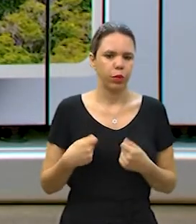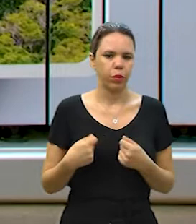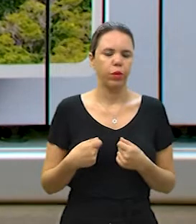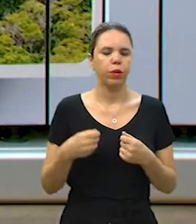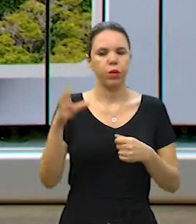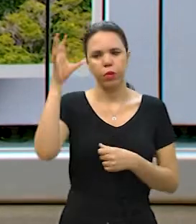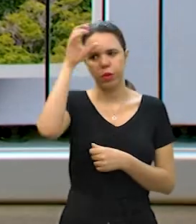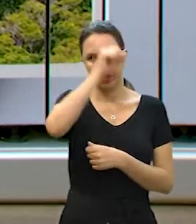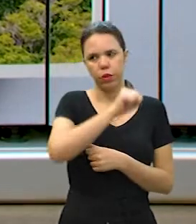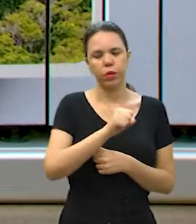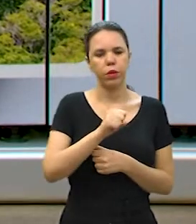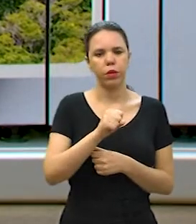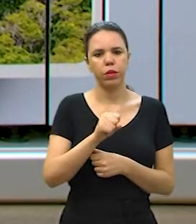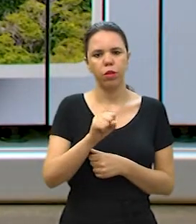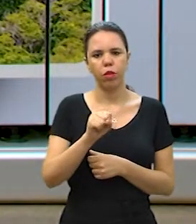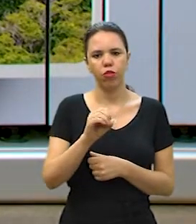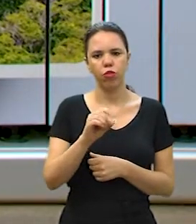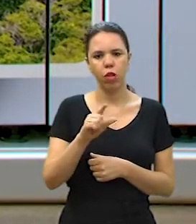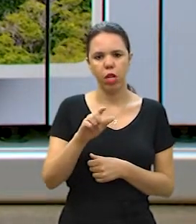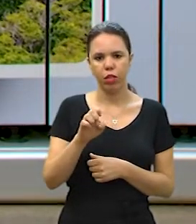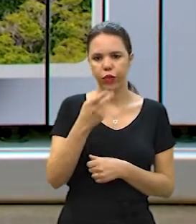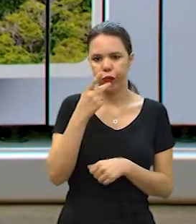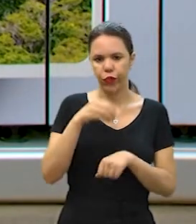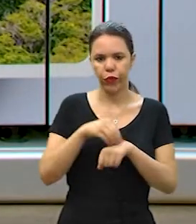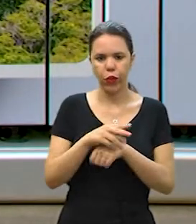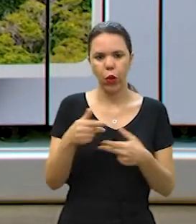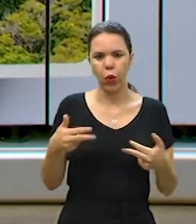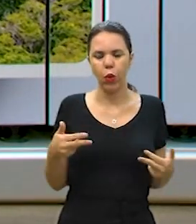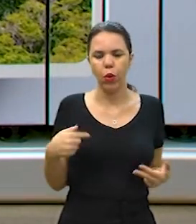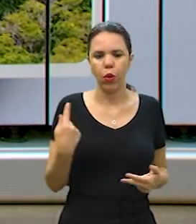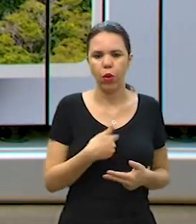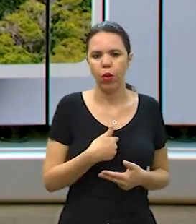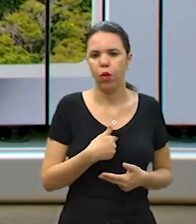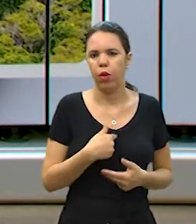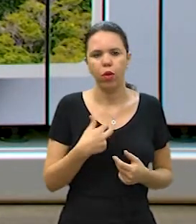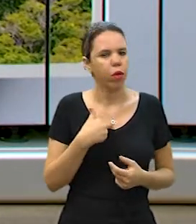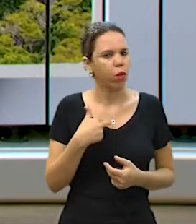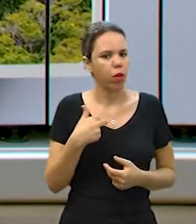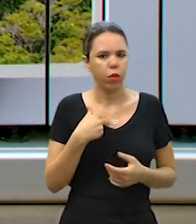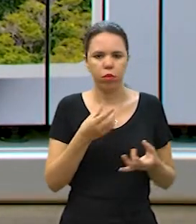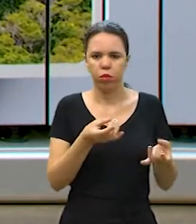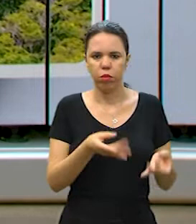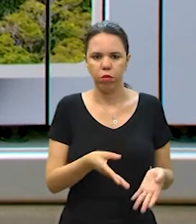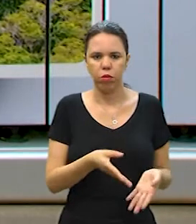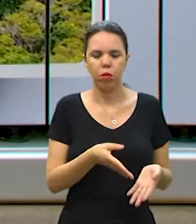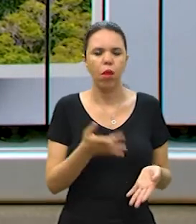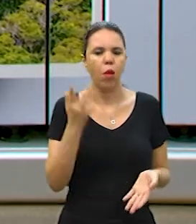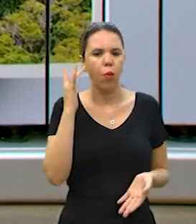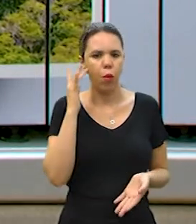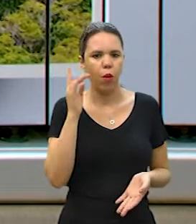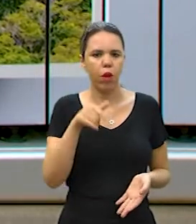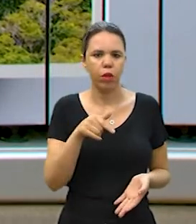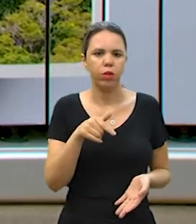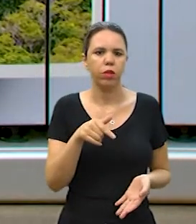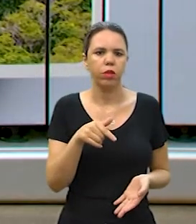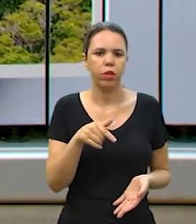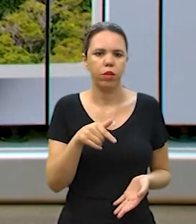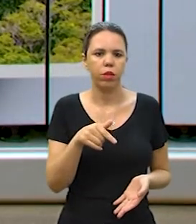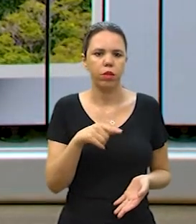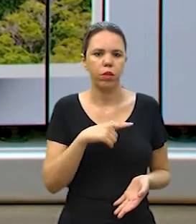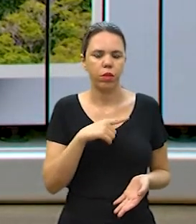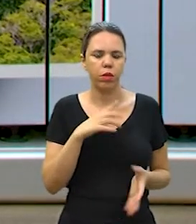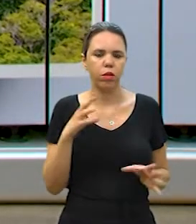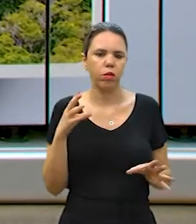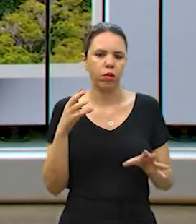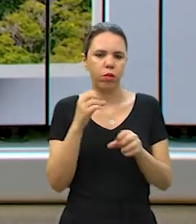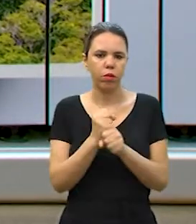esse aprendizado que a Solange trouxe, de coisas que nós não vamos poder abandonar. Eu acho que é isso que nós vamos ter que